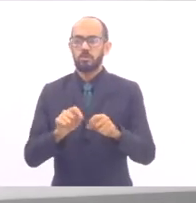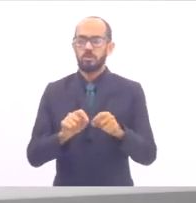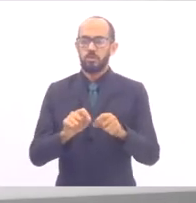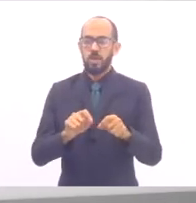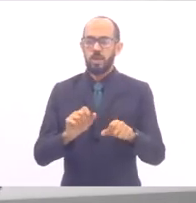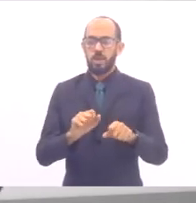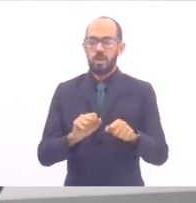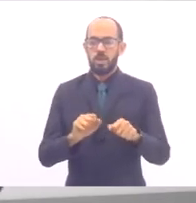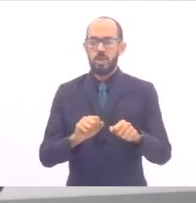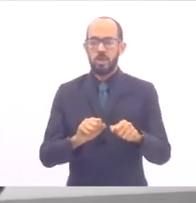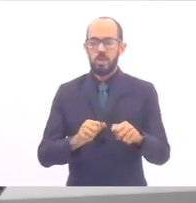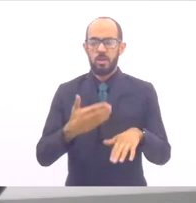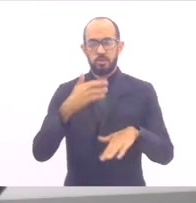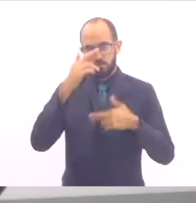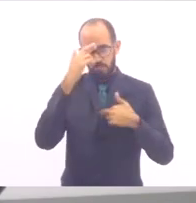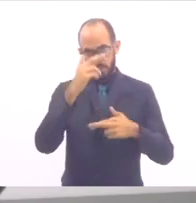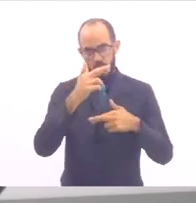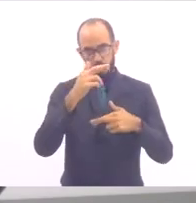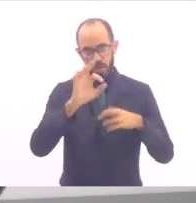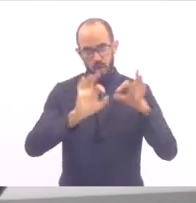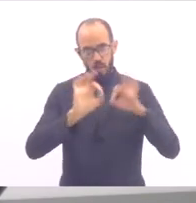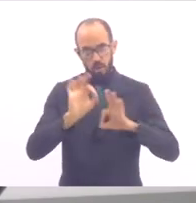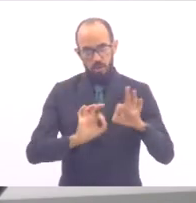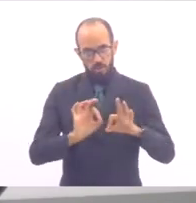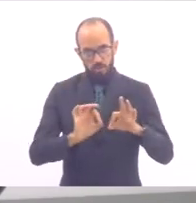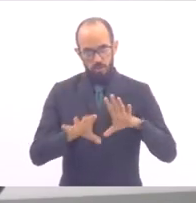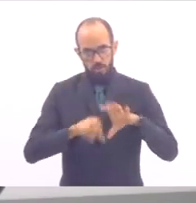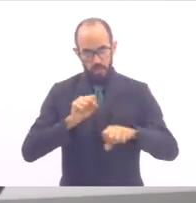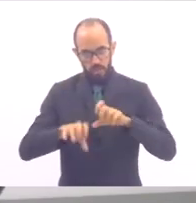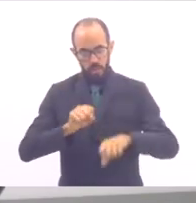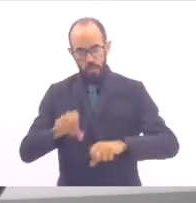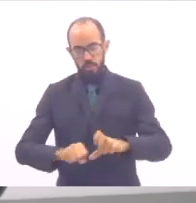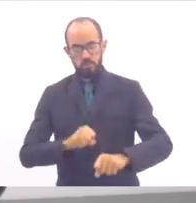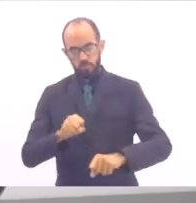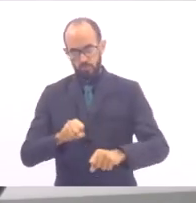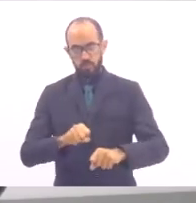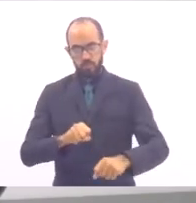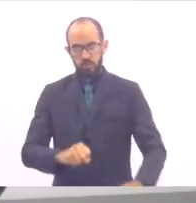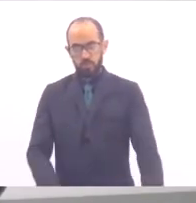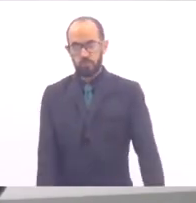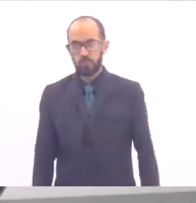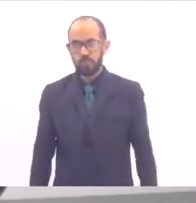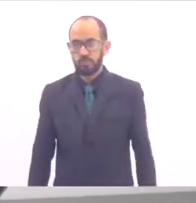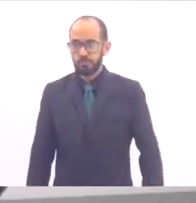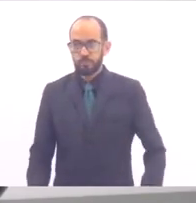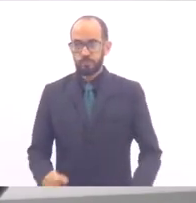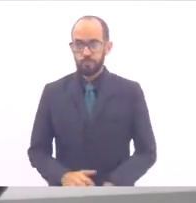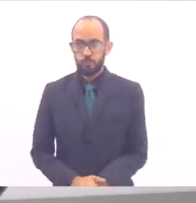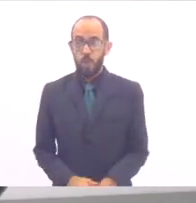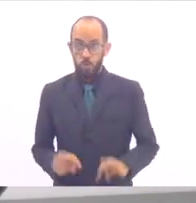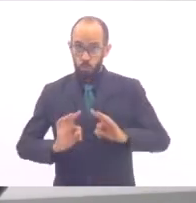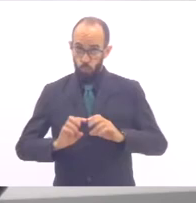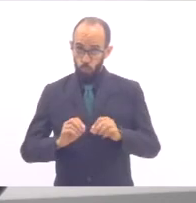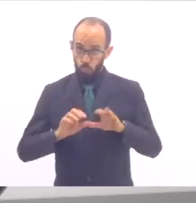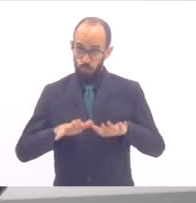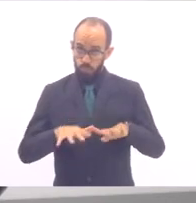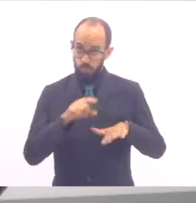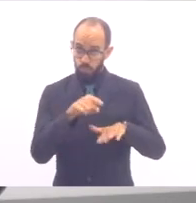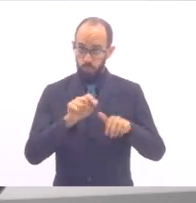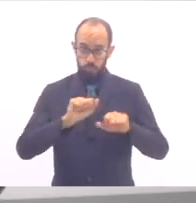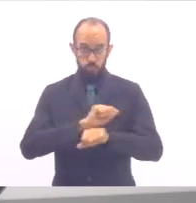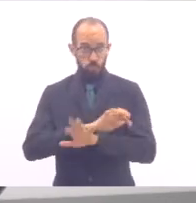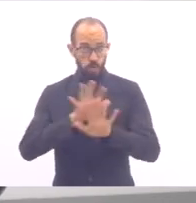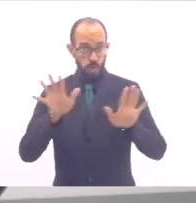manifestada pelas organizações de catadores frente aos resíduos de grandes geradores. E isso tudo com muita